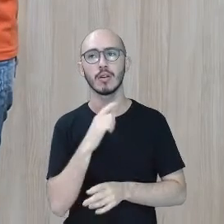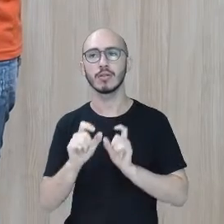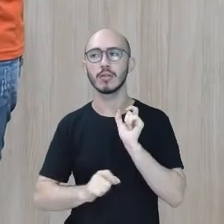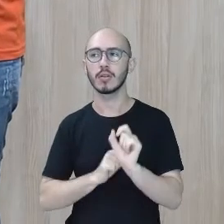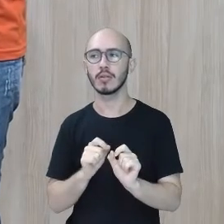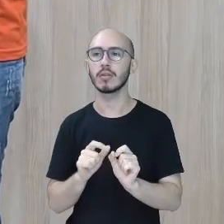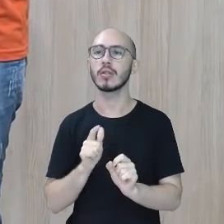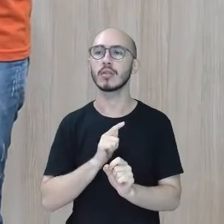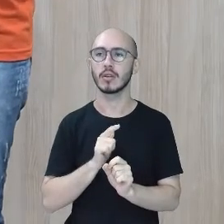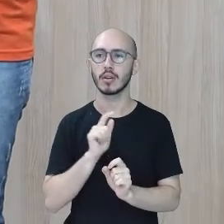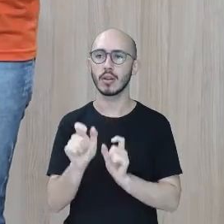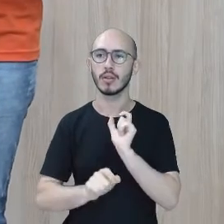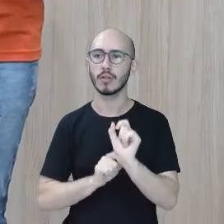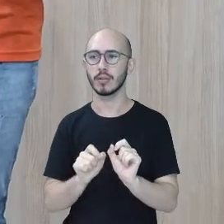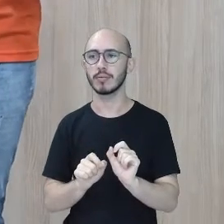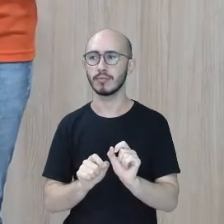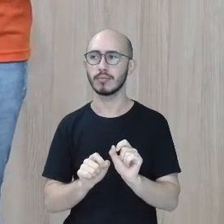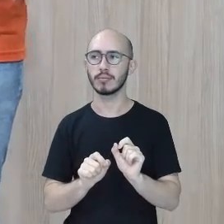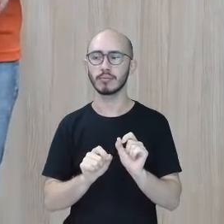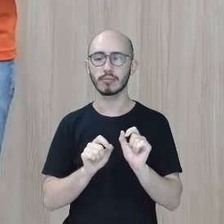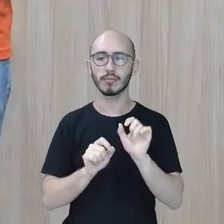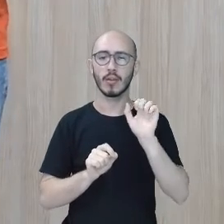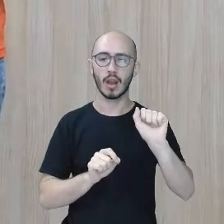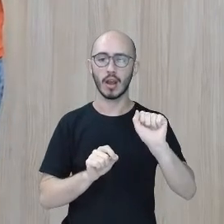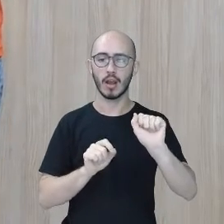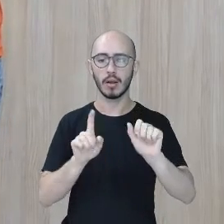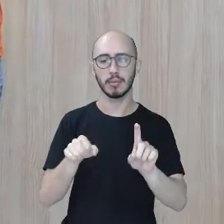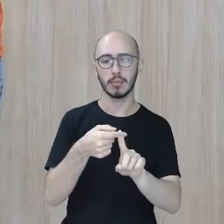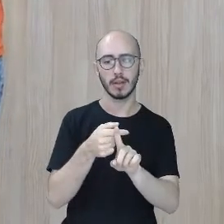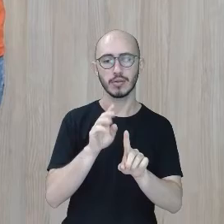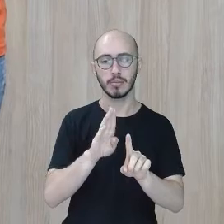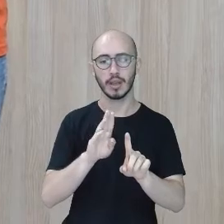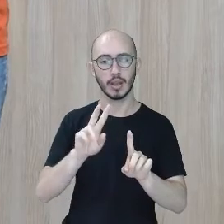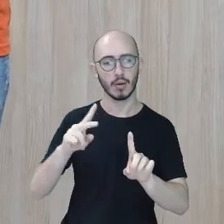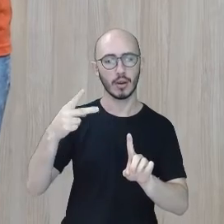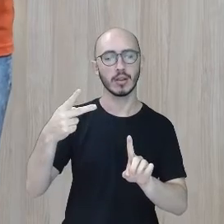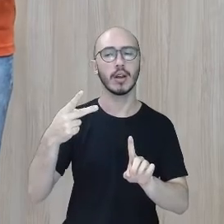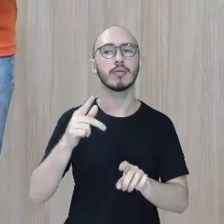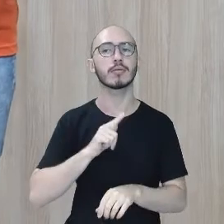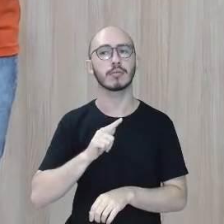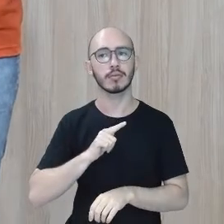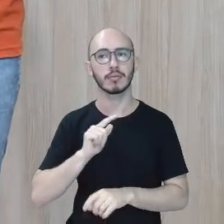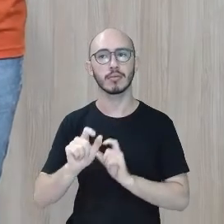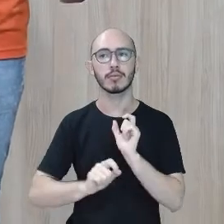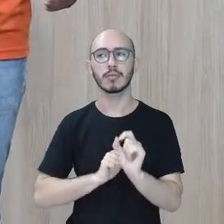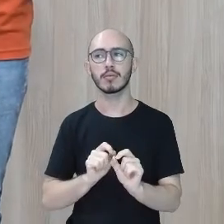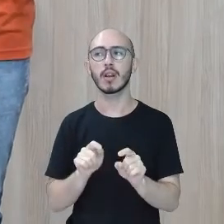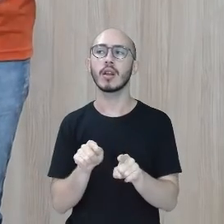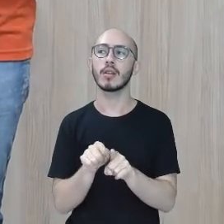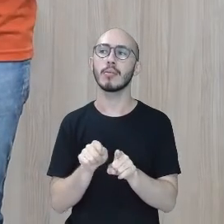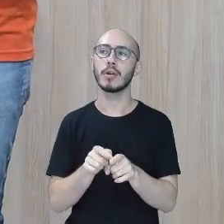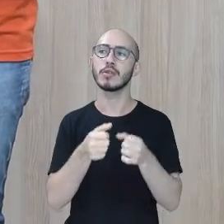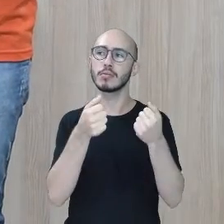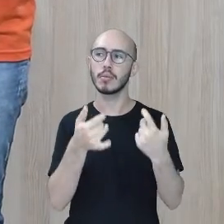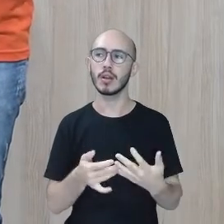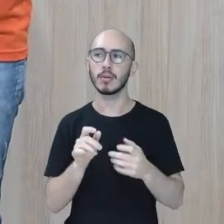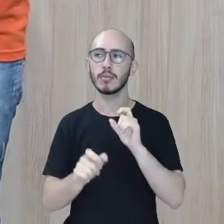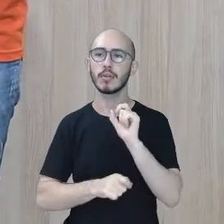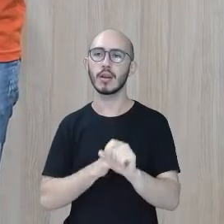do quadrado da soma, eu tenho a mais b elevado ao quadrado, e a gente falou também já do